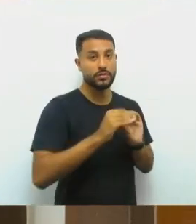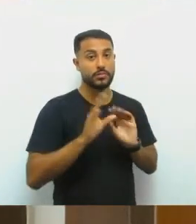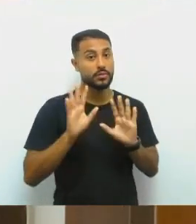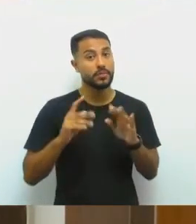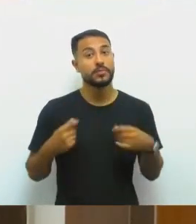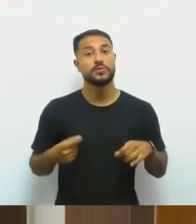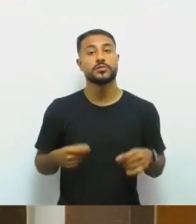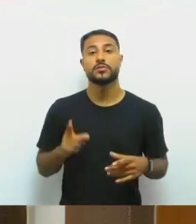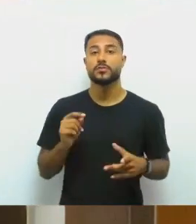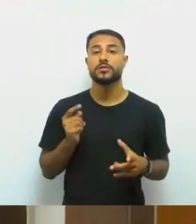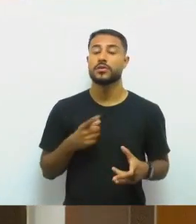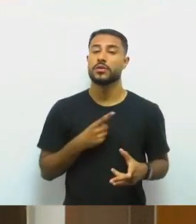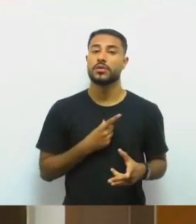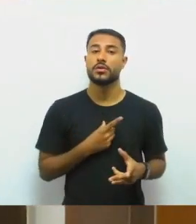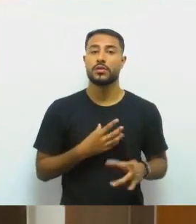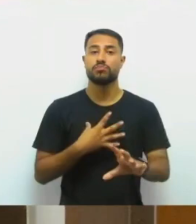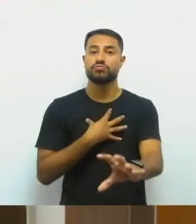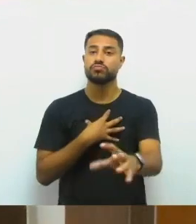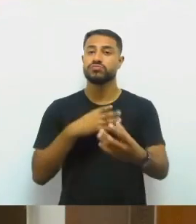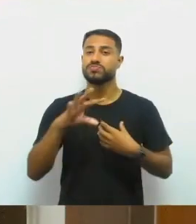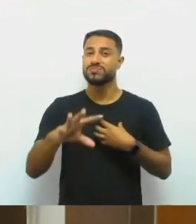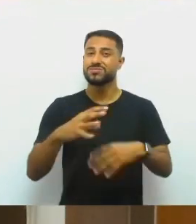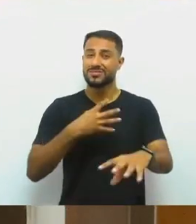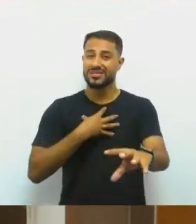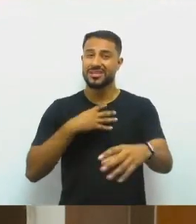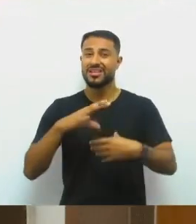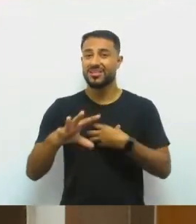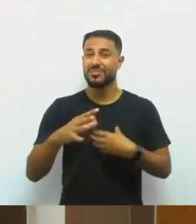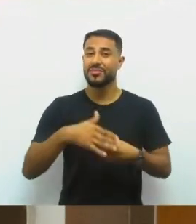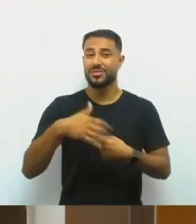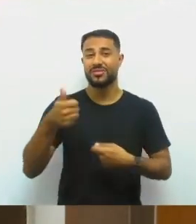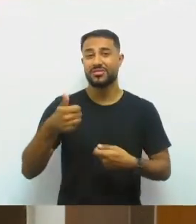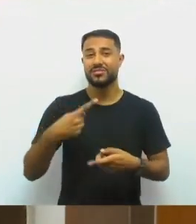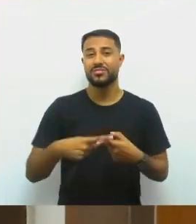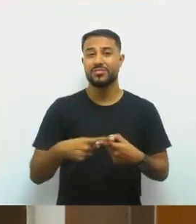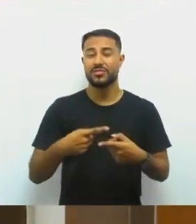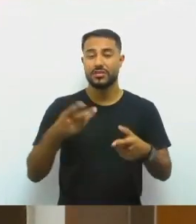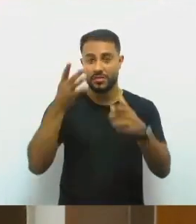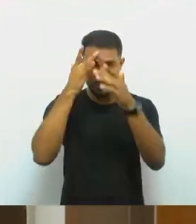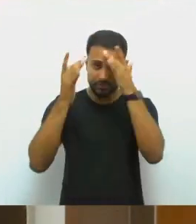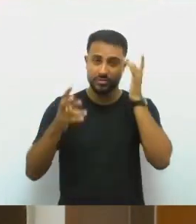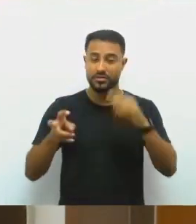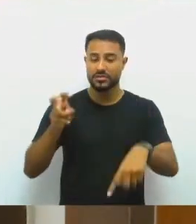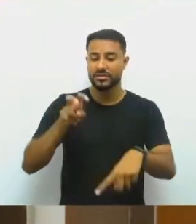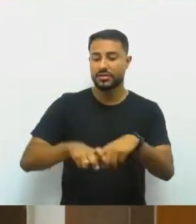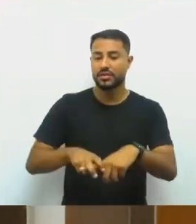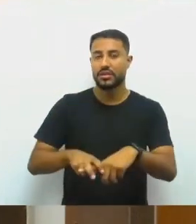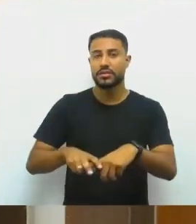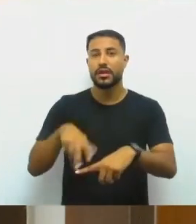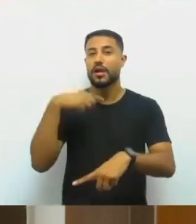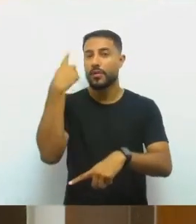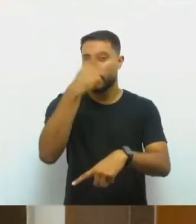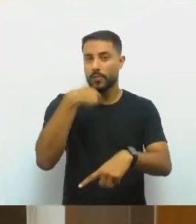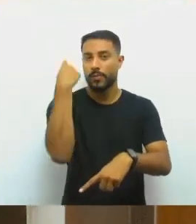A gente precisa ter um atendimento, aquelas pessoas, às vezes, que ficam ali sentadas por horas esperando atendimento. Alguém ali